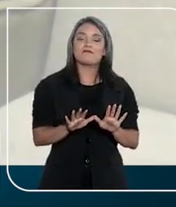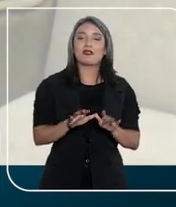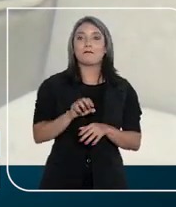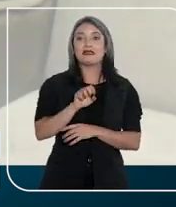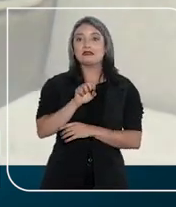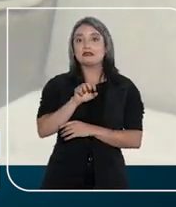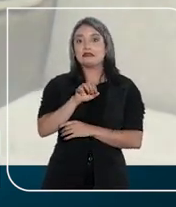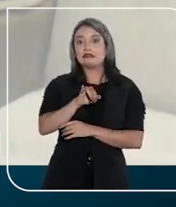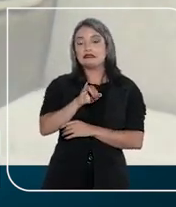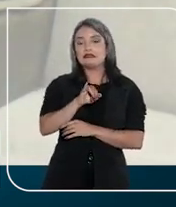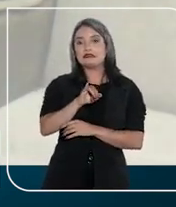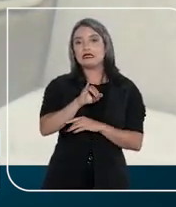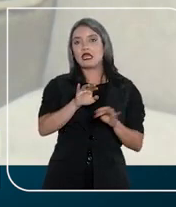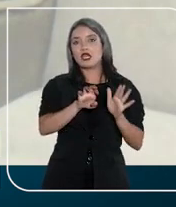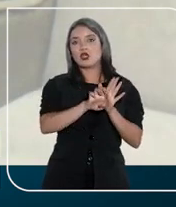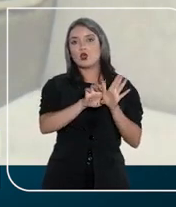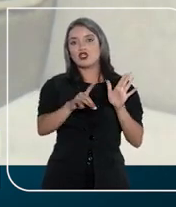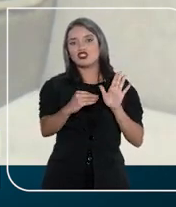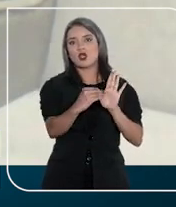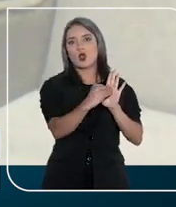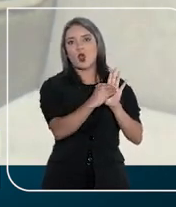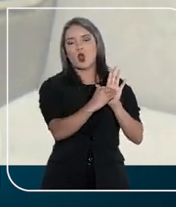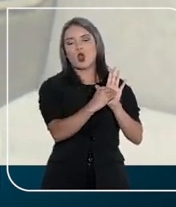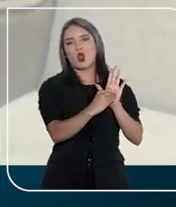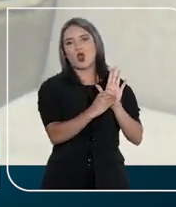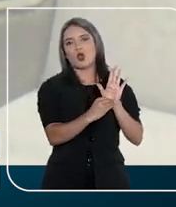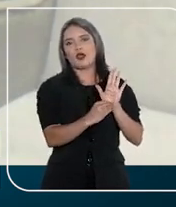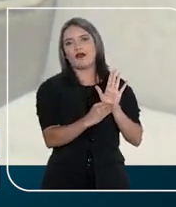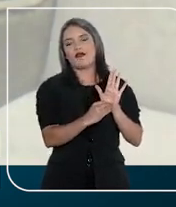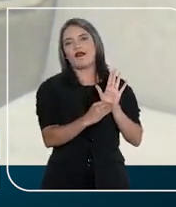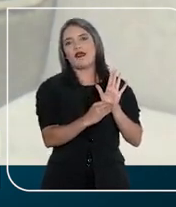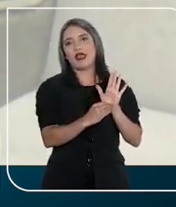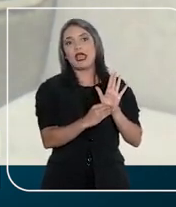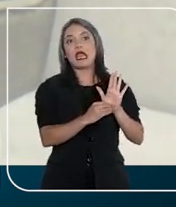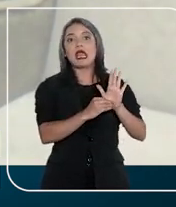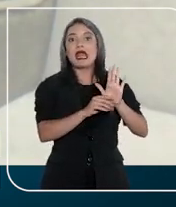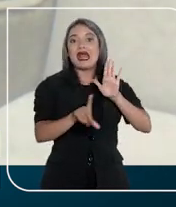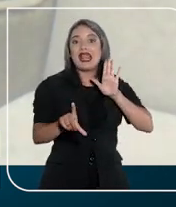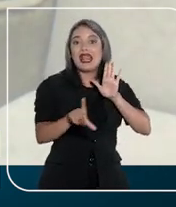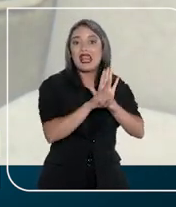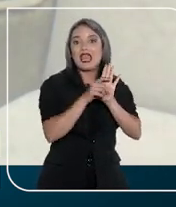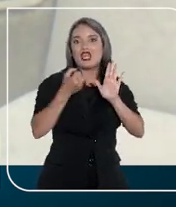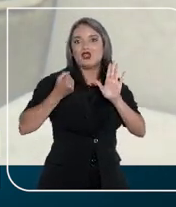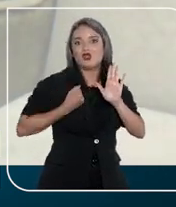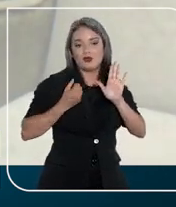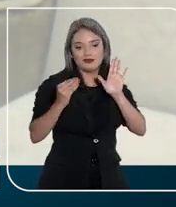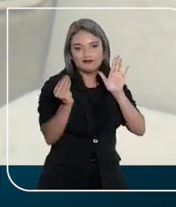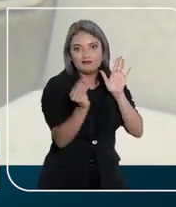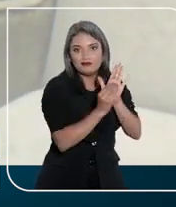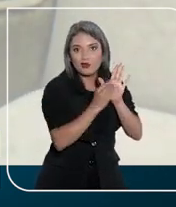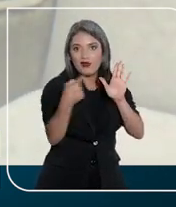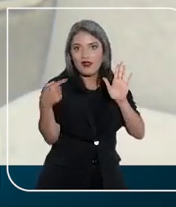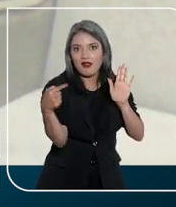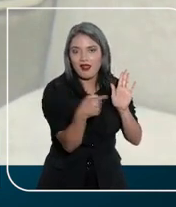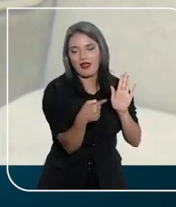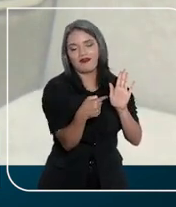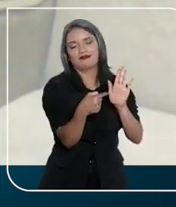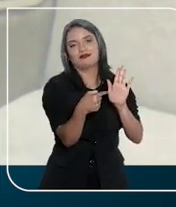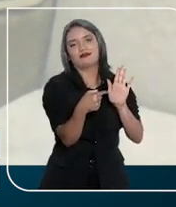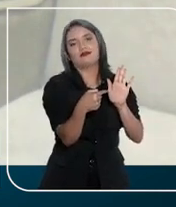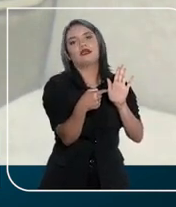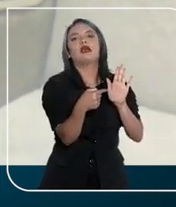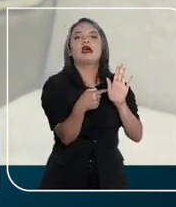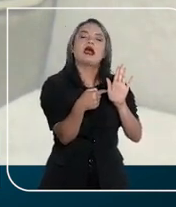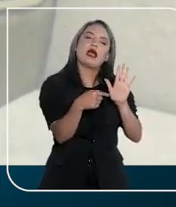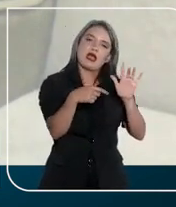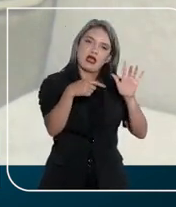discutível quando, por exemplo, o edital estabelecesse que aquelas leis específicas, né, citadas assim,